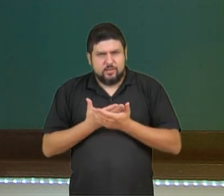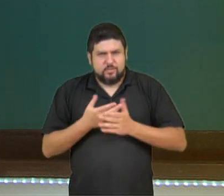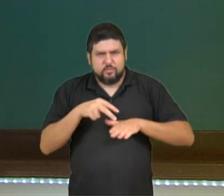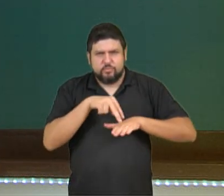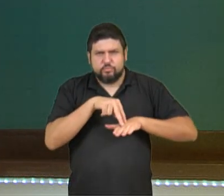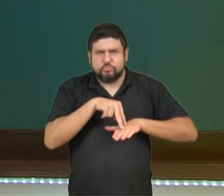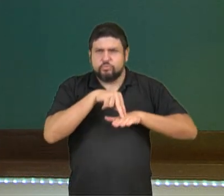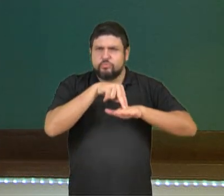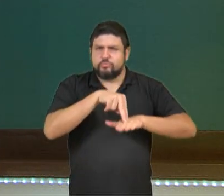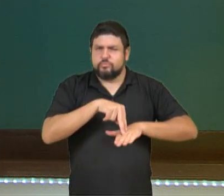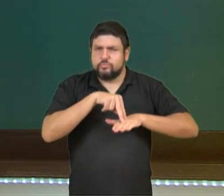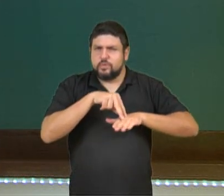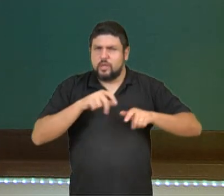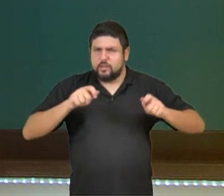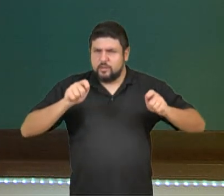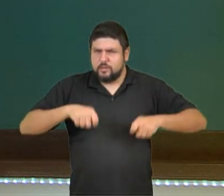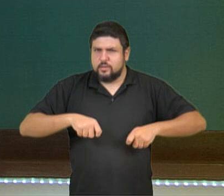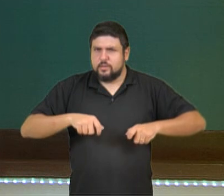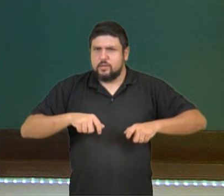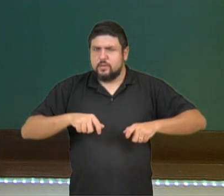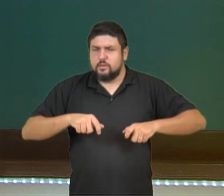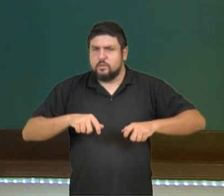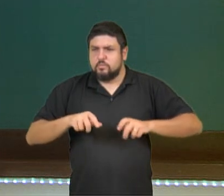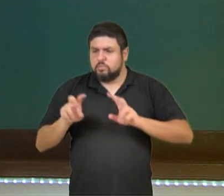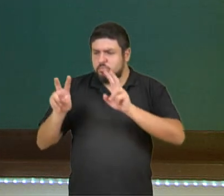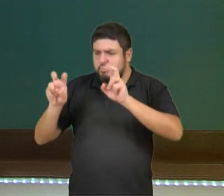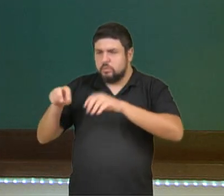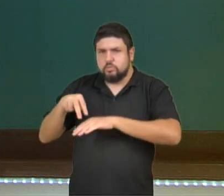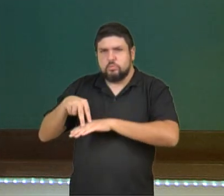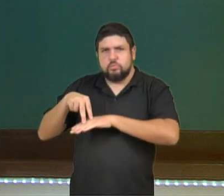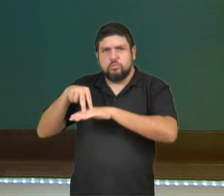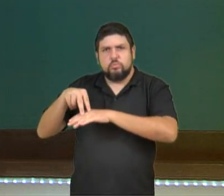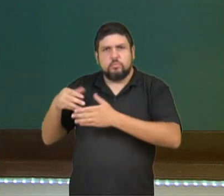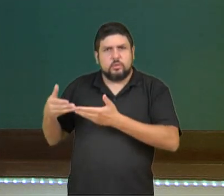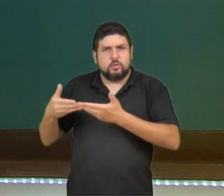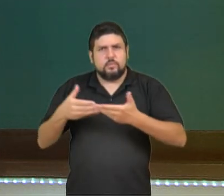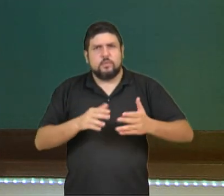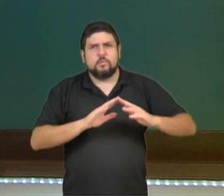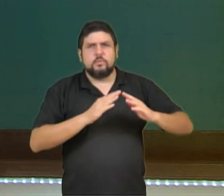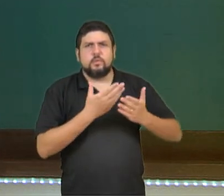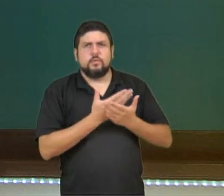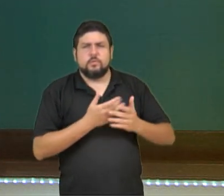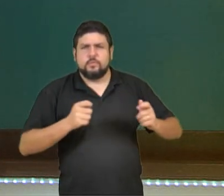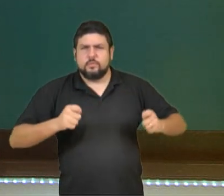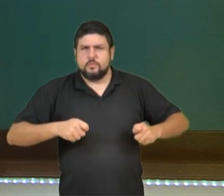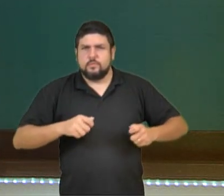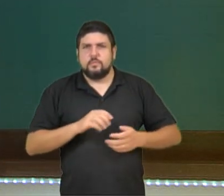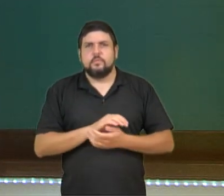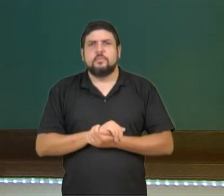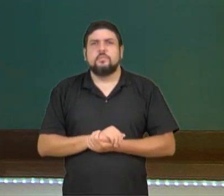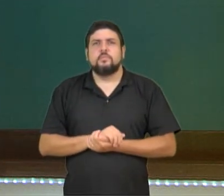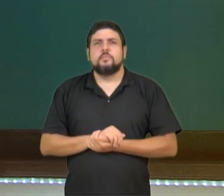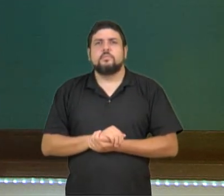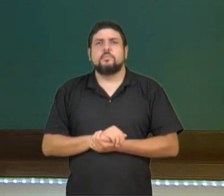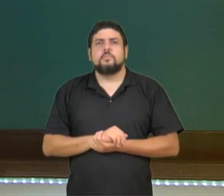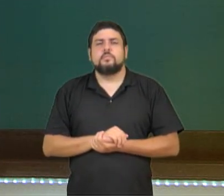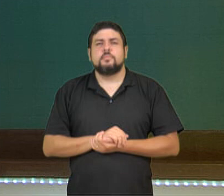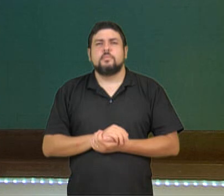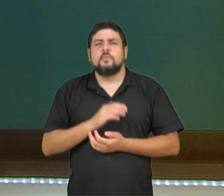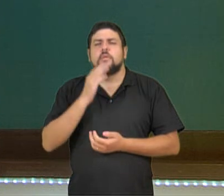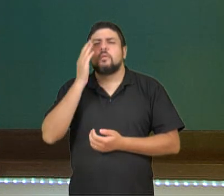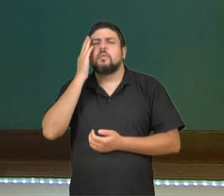acham que é possível eu levar o surf para a escola? O que vocês acham? E você sabe o nome de